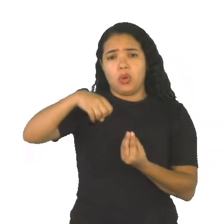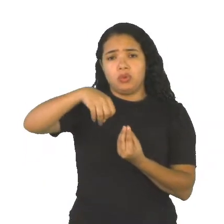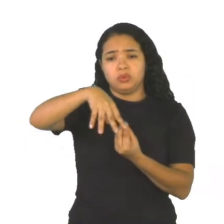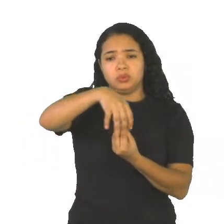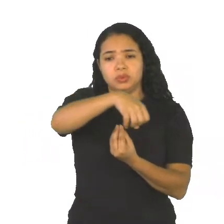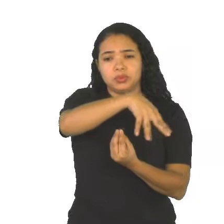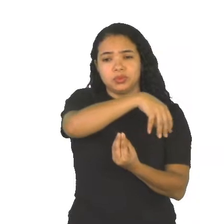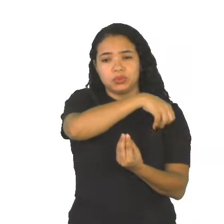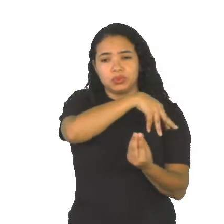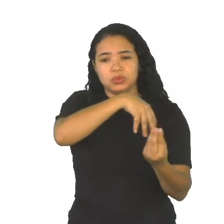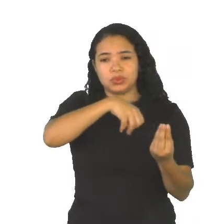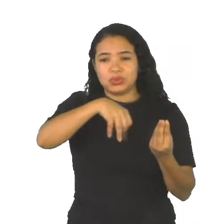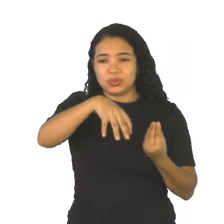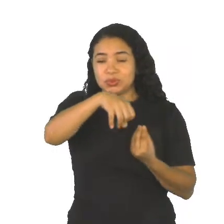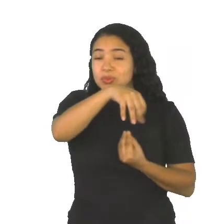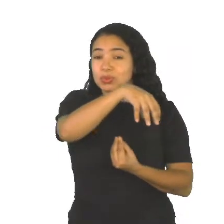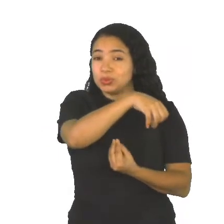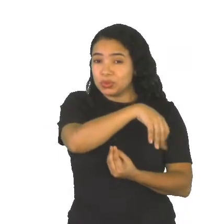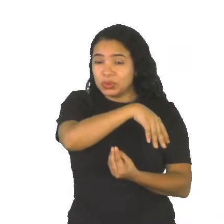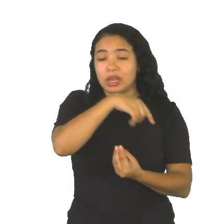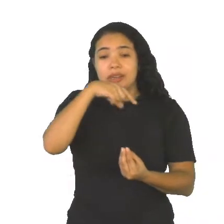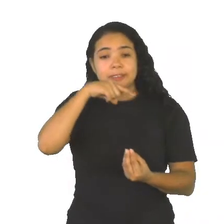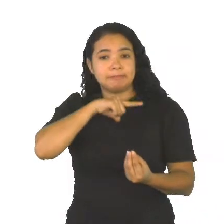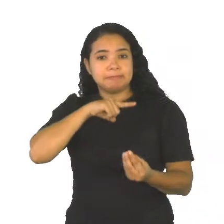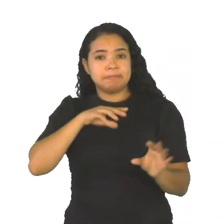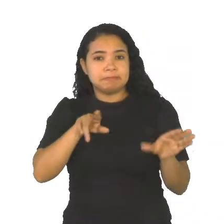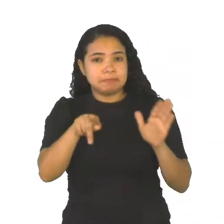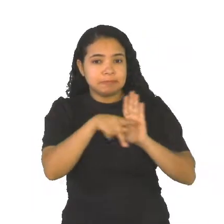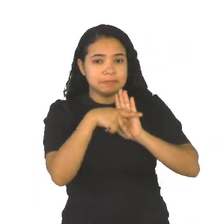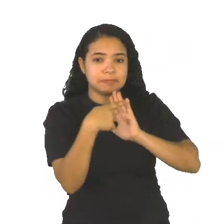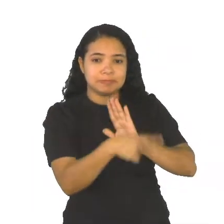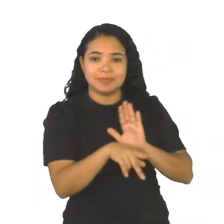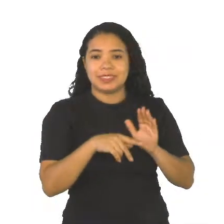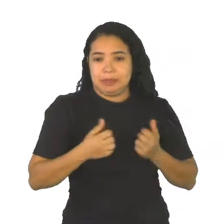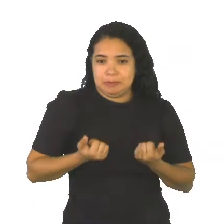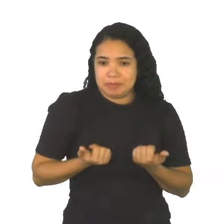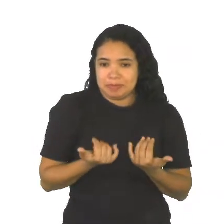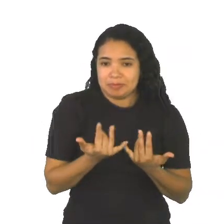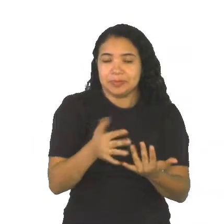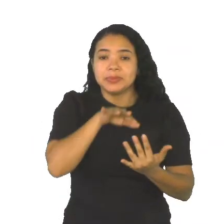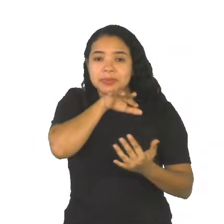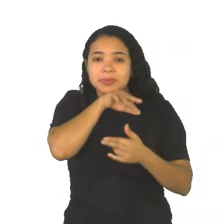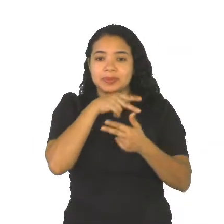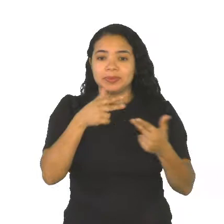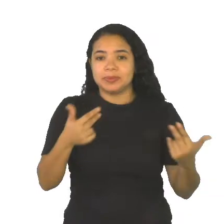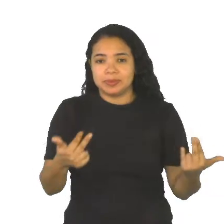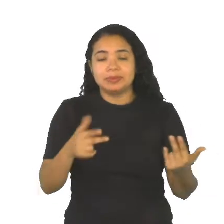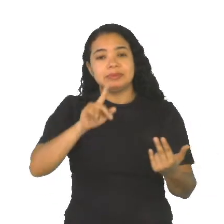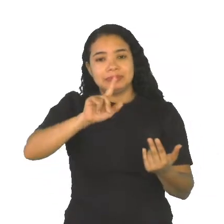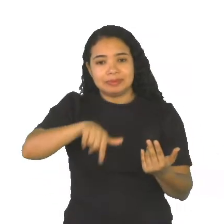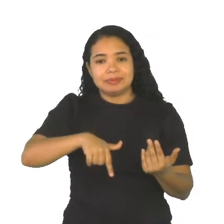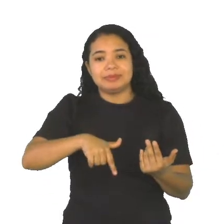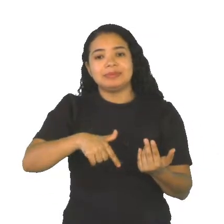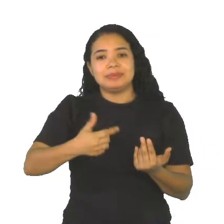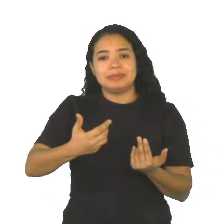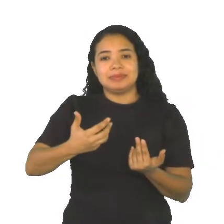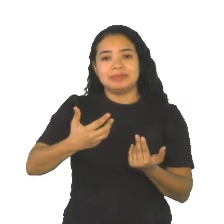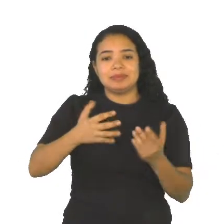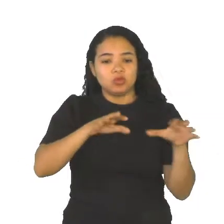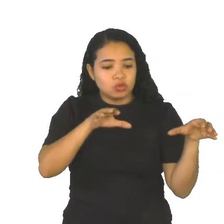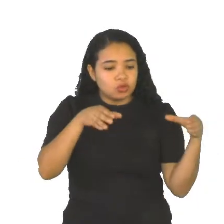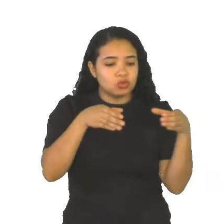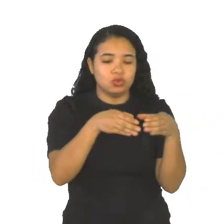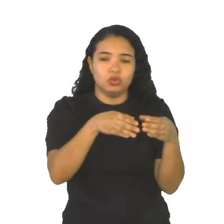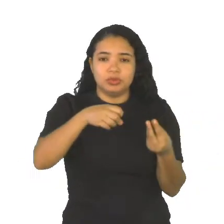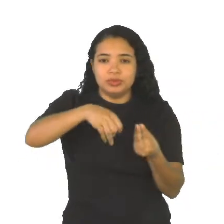para eles. Olha que interessante, né? Assim como as plantas e os animais. É o reino fungi, que possui tantas